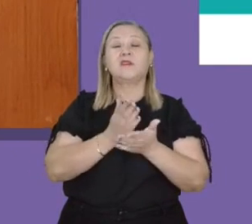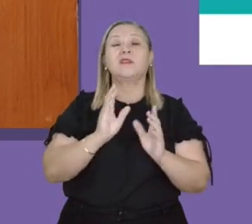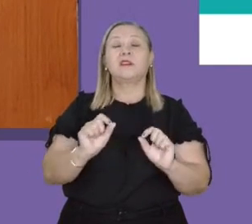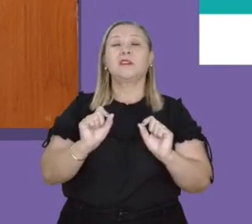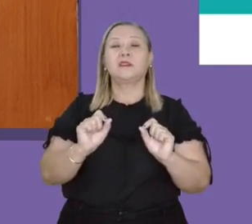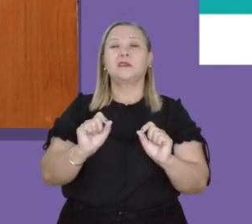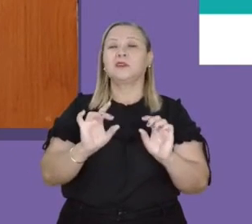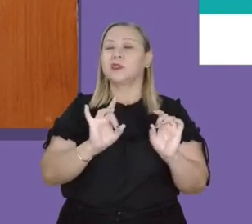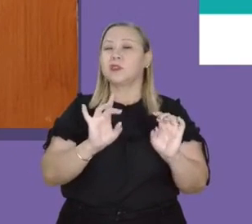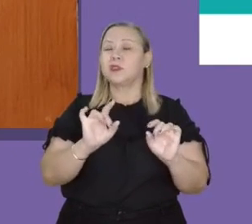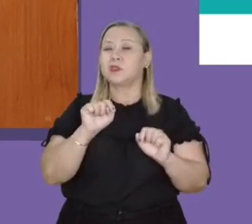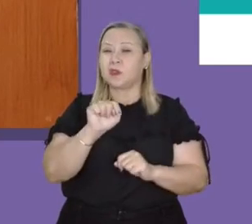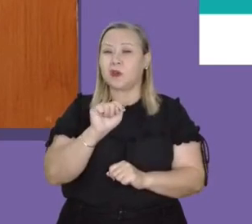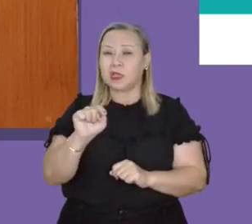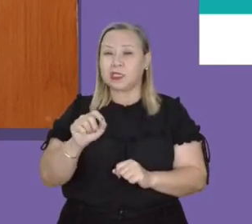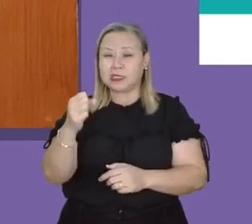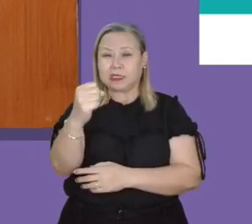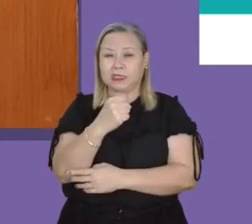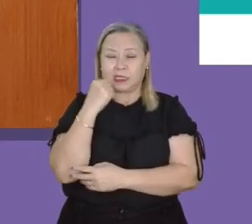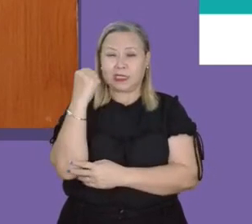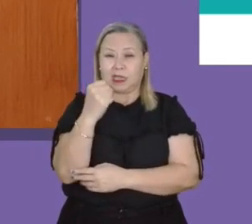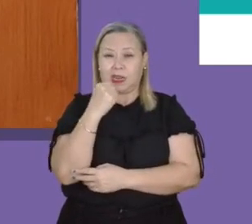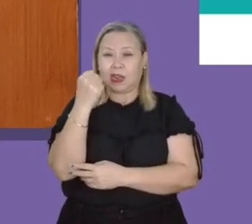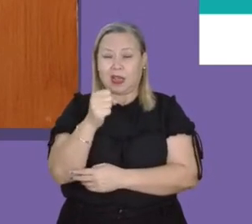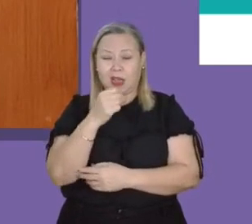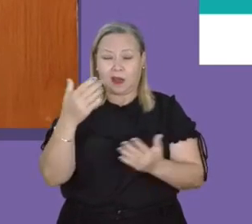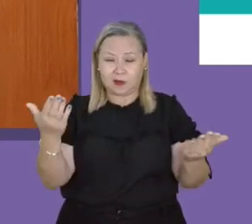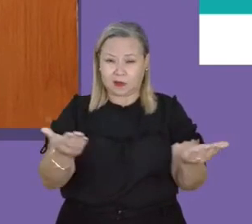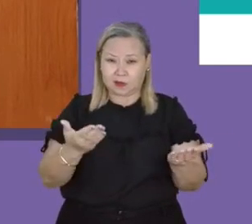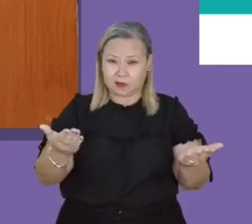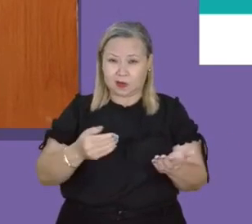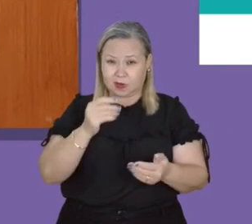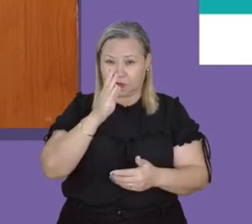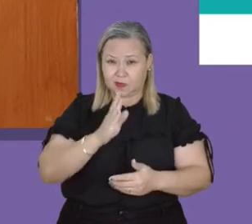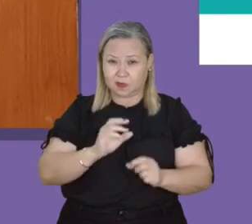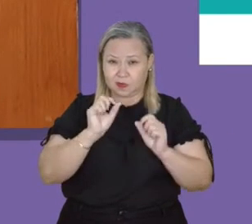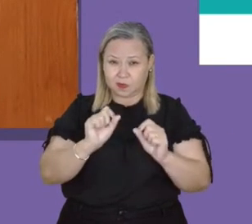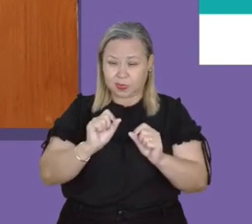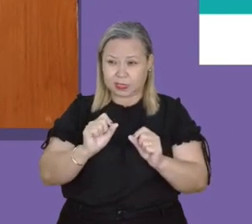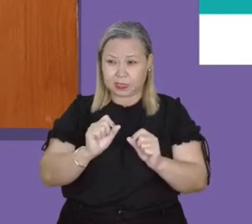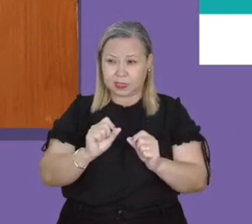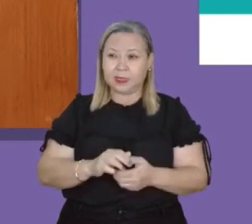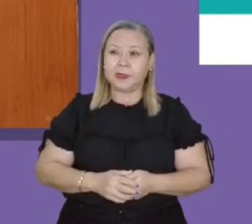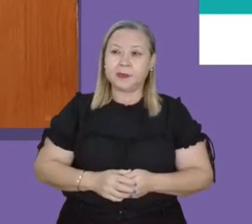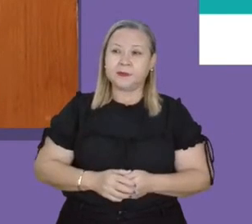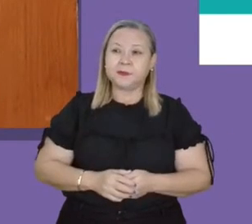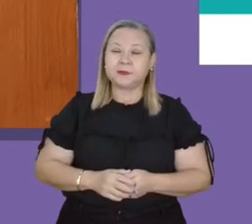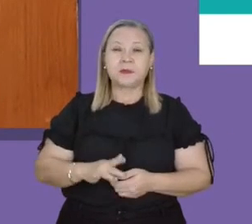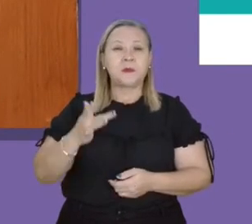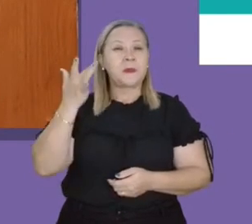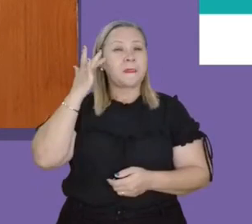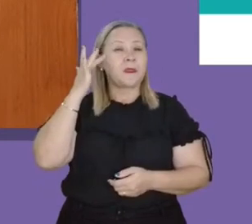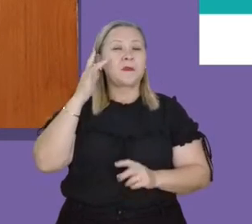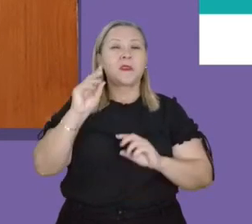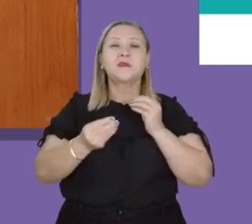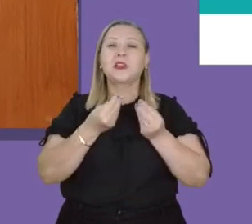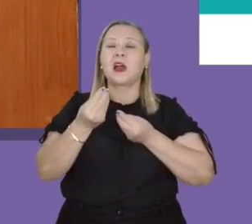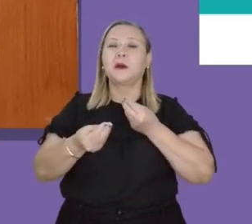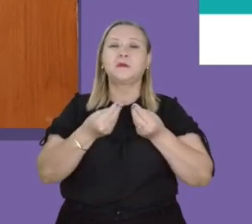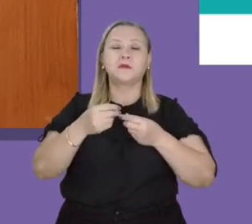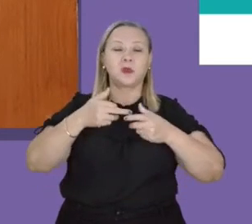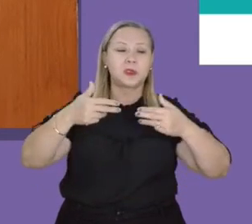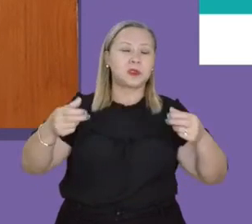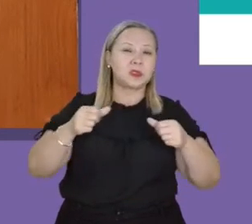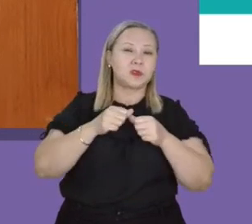já seria extremamente grave para a nossa conjuntura, agora com a pandemia no meio. A gente não sabe como as coisas vão estar quando